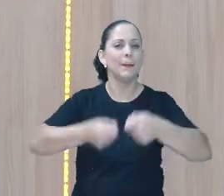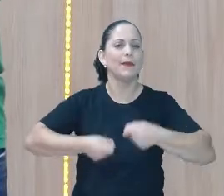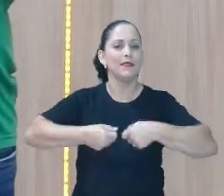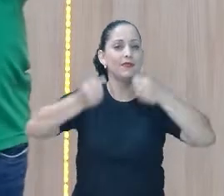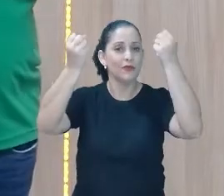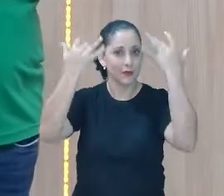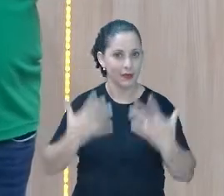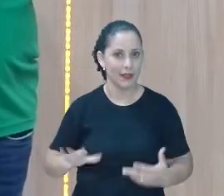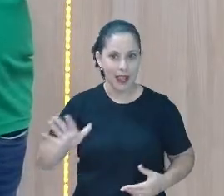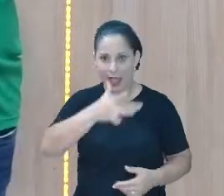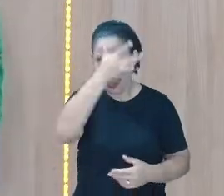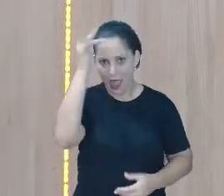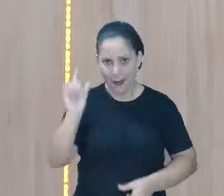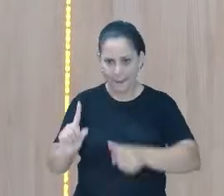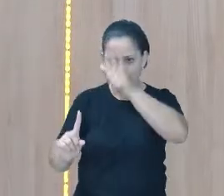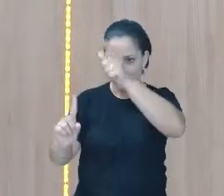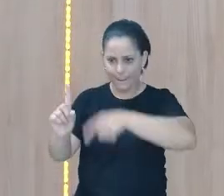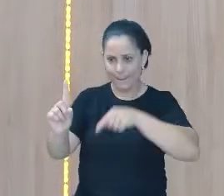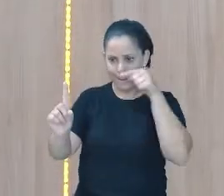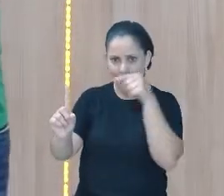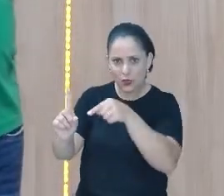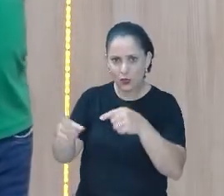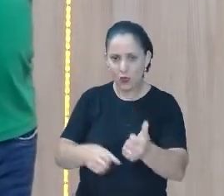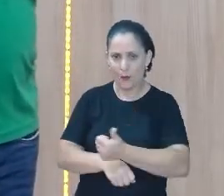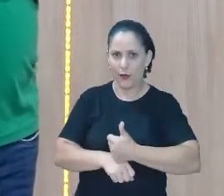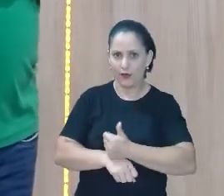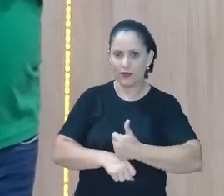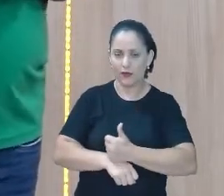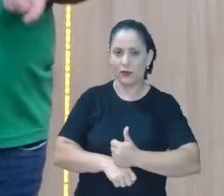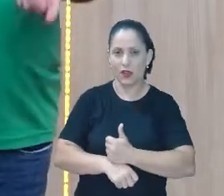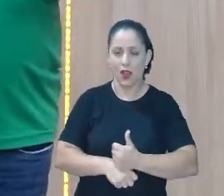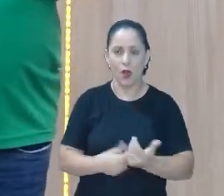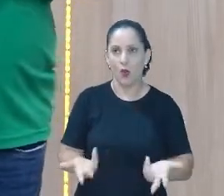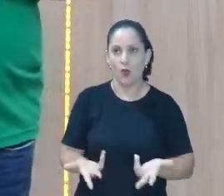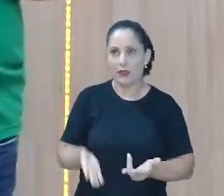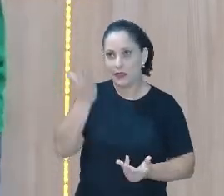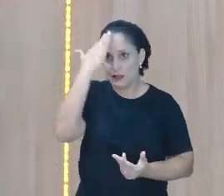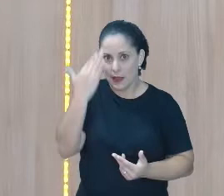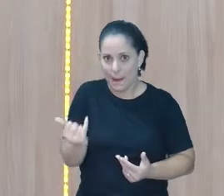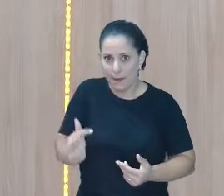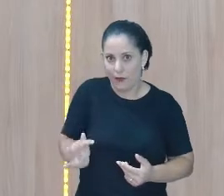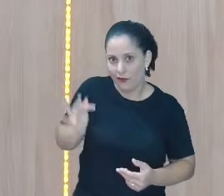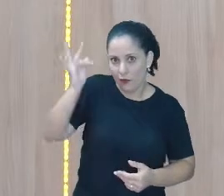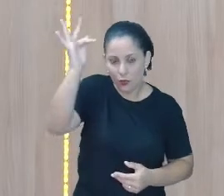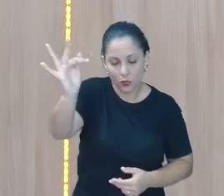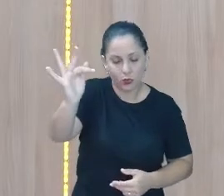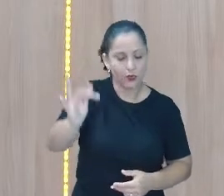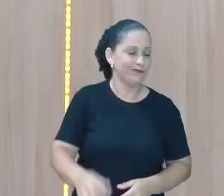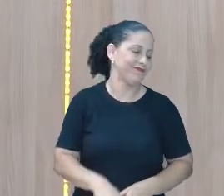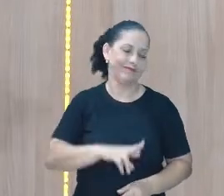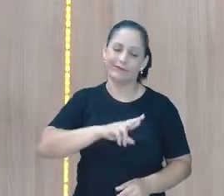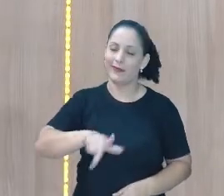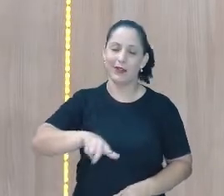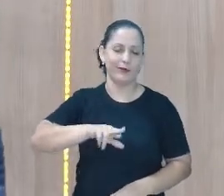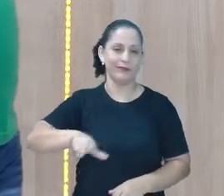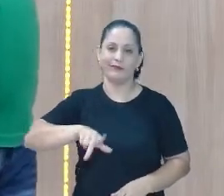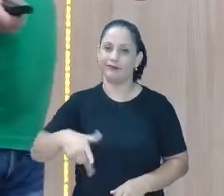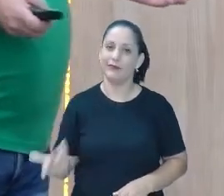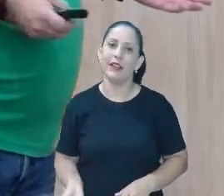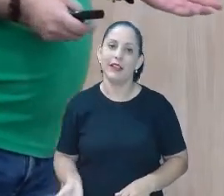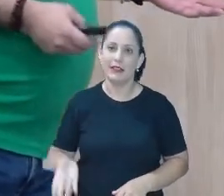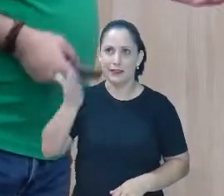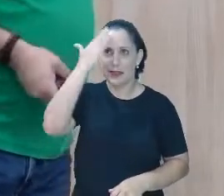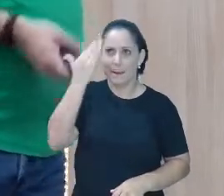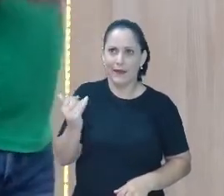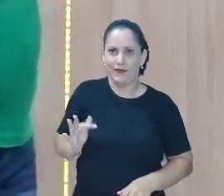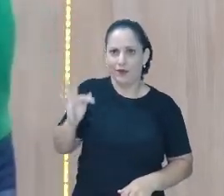né, o historiador ele não vai conseguir prever o futuro, né? Se a gente conseguisse prever o futuro, a gente não seria professor de história,